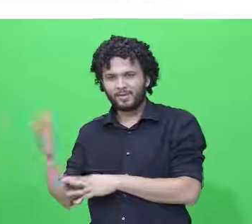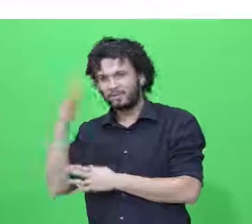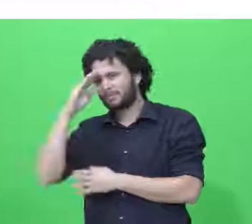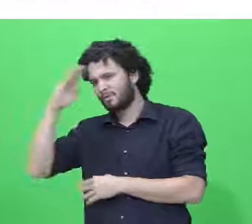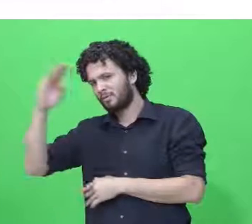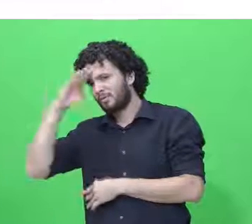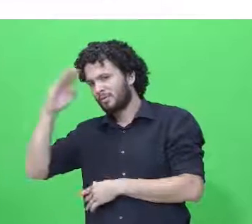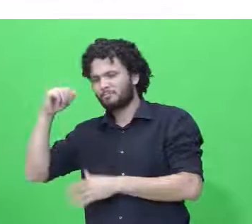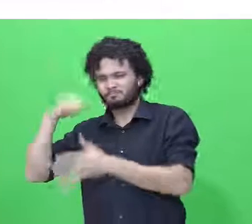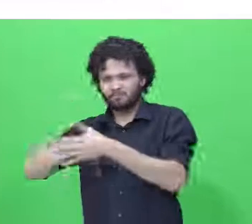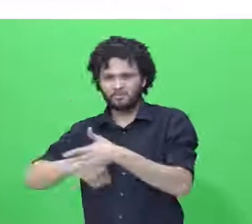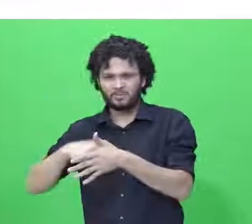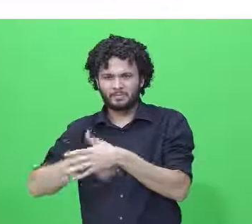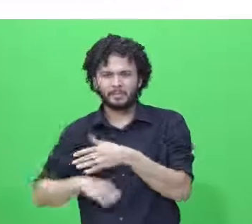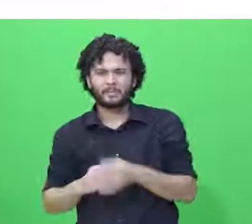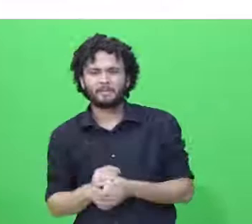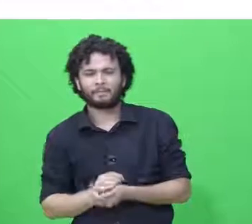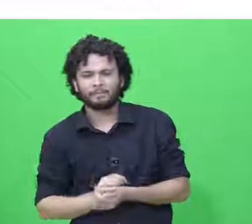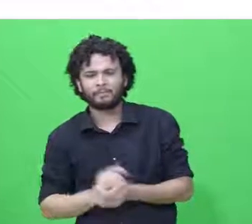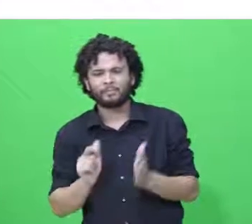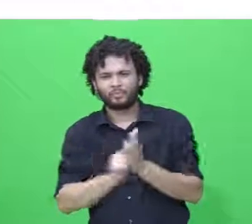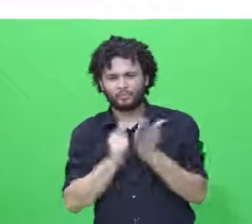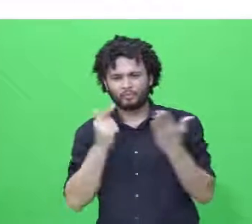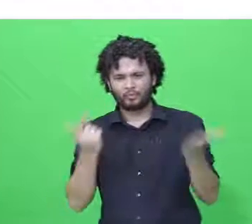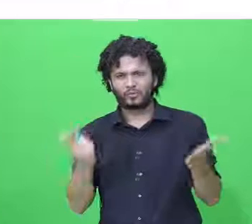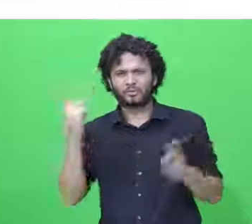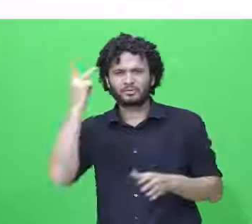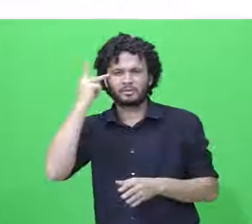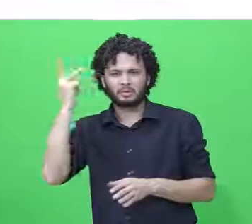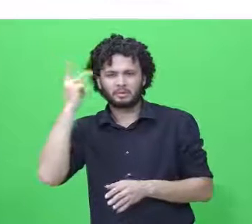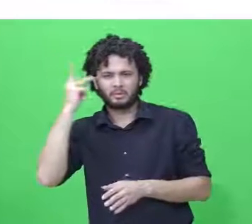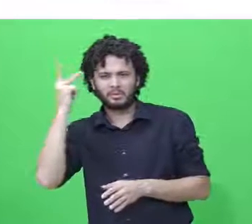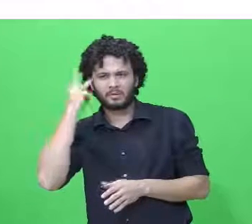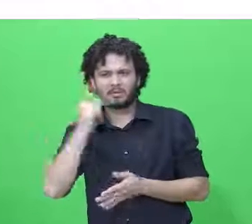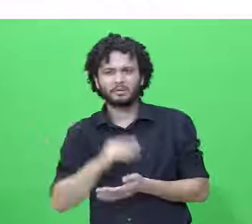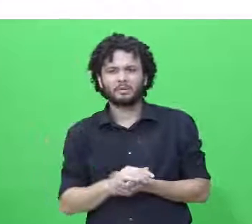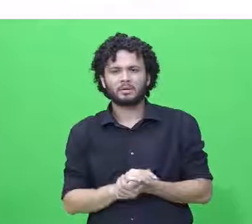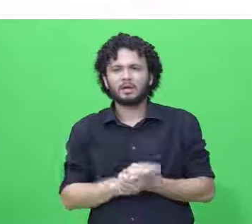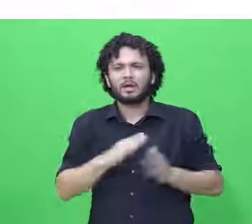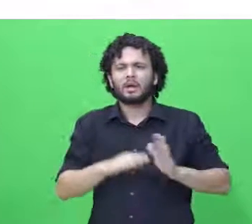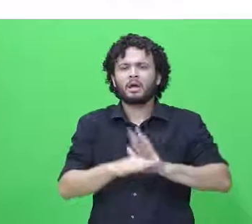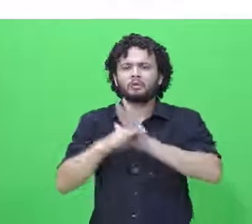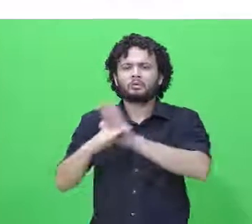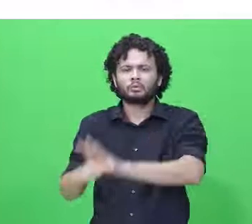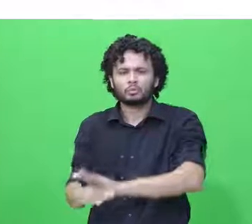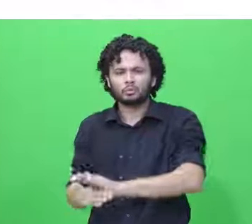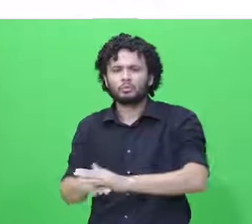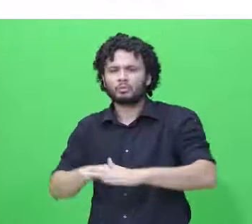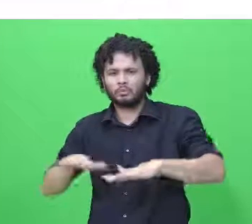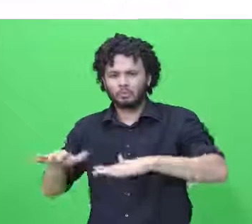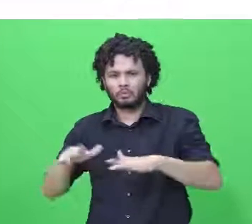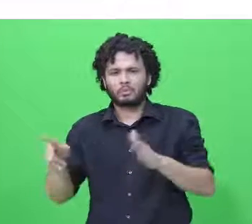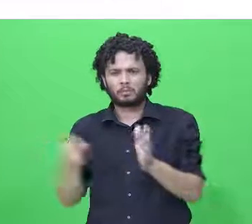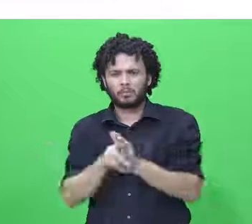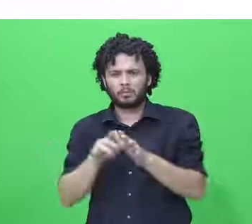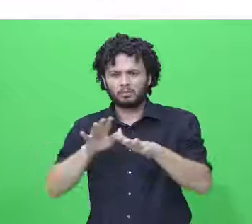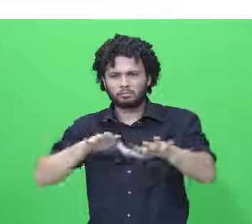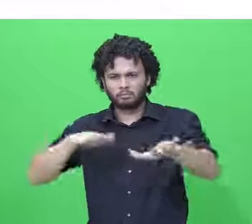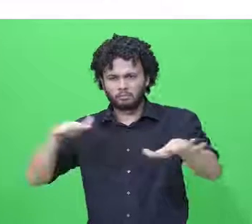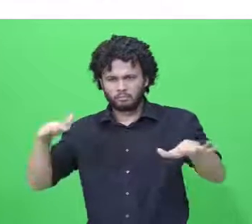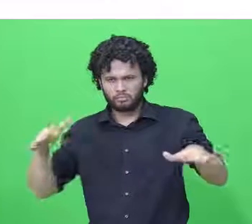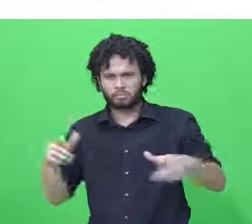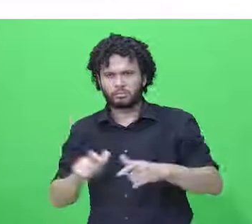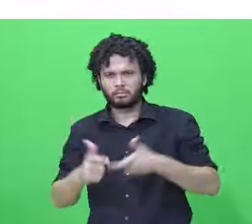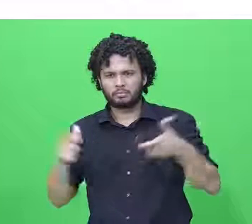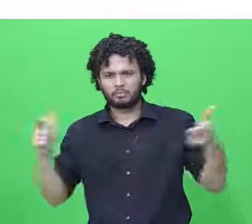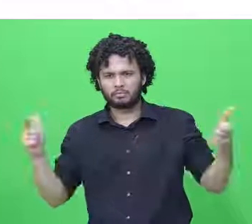que, ao mesmo tempo, os jornais também da cidade de São Paulo, eles ajudam, então, esse movimento, né? Queriam, na verdade, que esse movimento